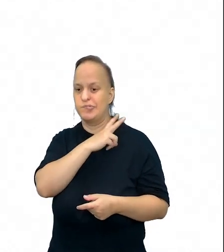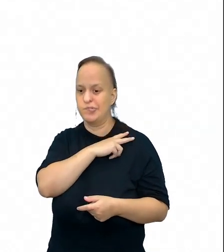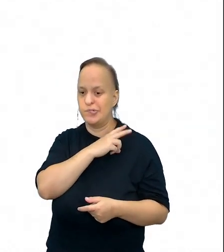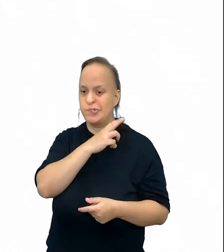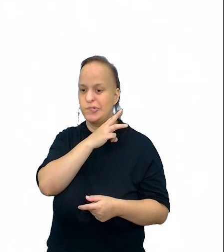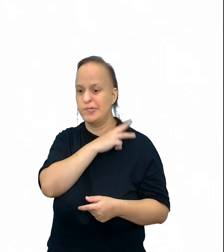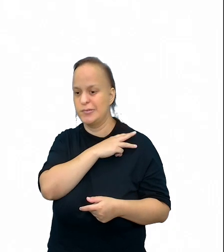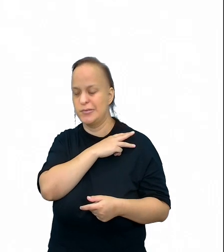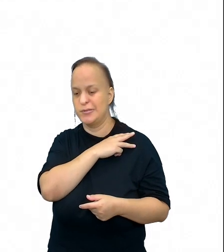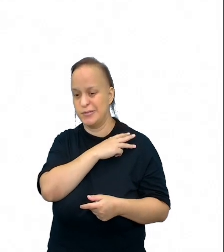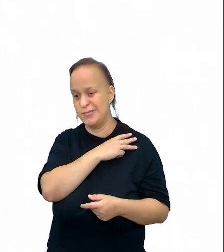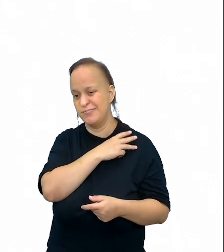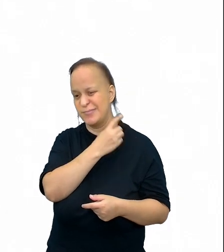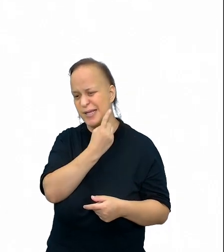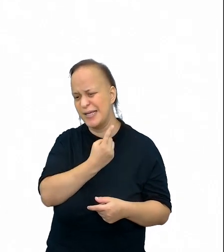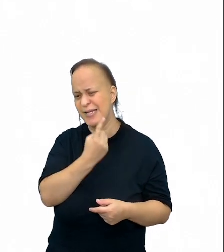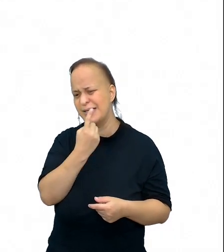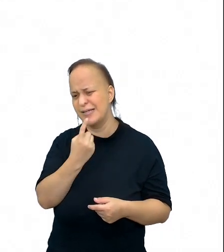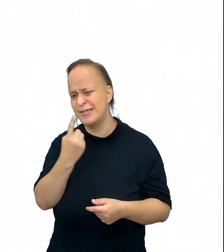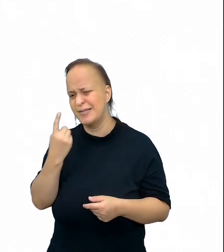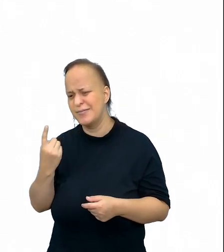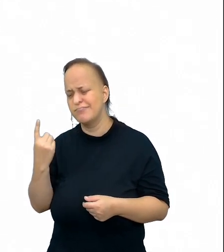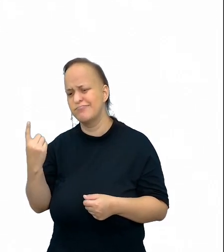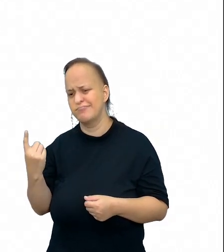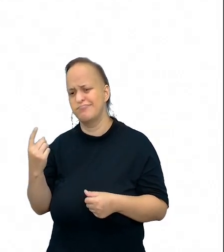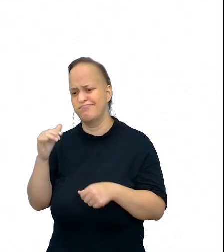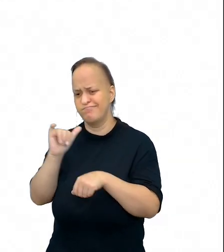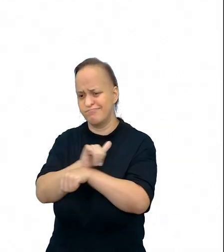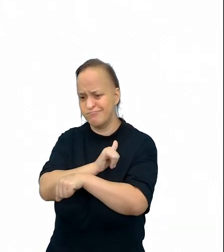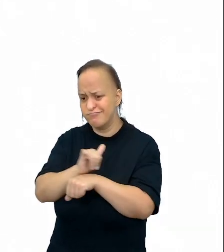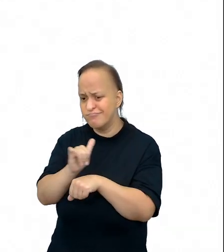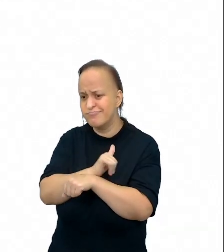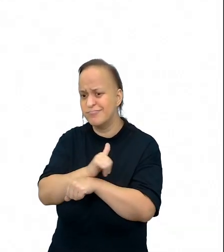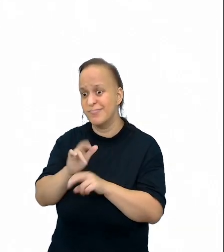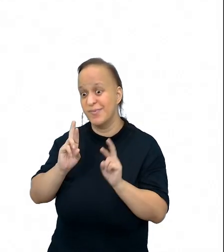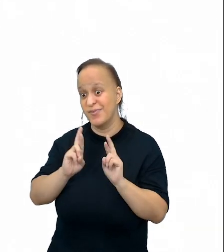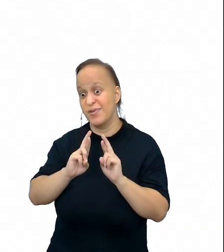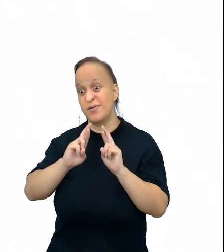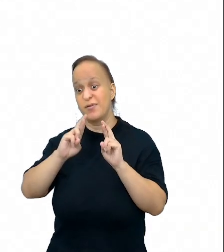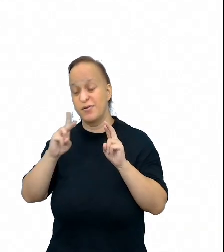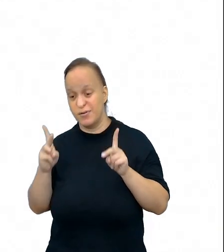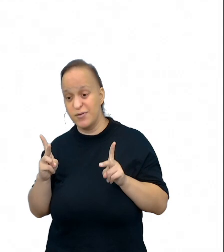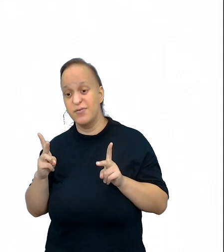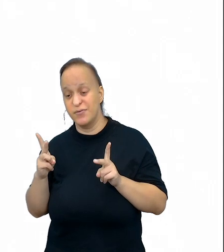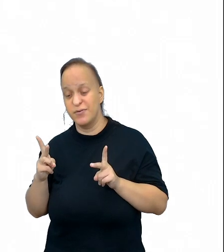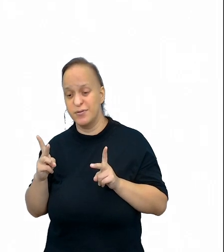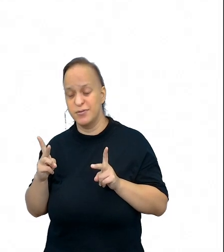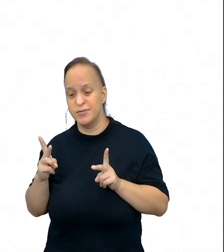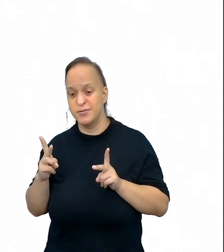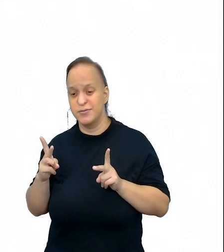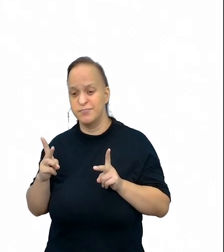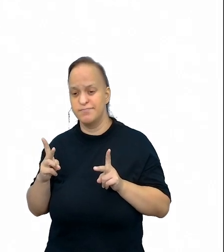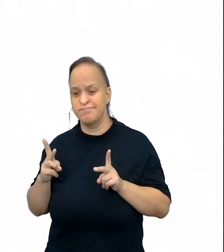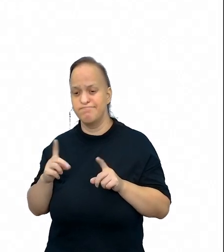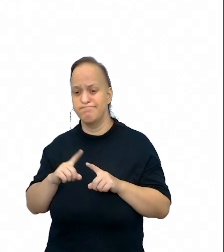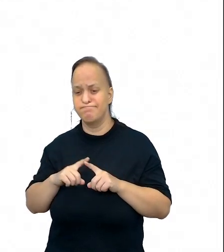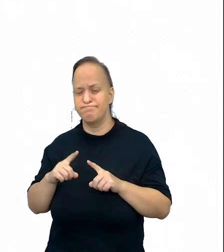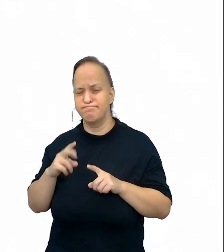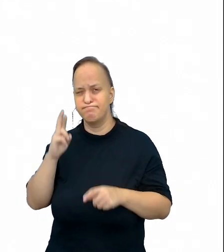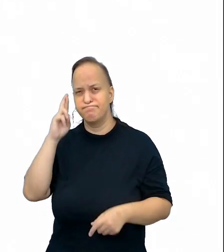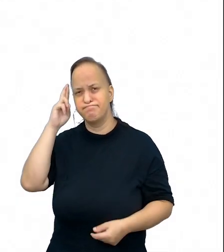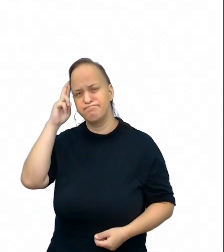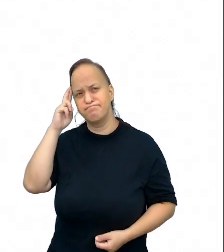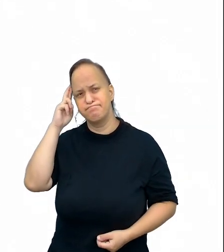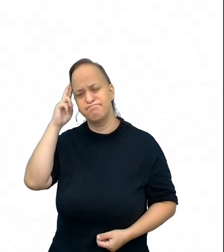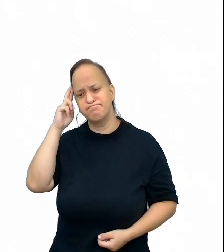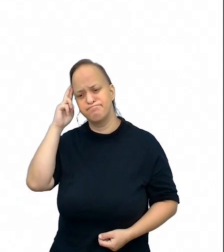uma única, né? Como estamos falando em metodologia, debate regrado, nós podemos pensar que ele está inserido